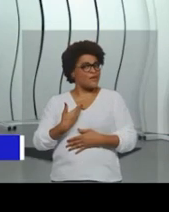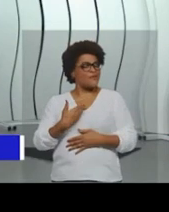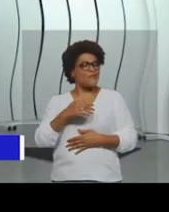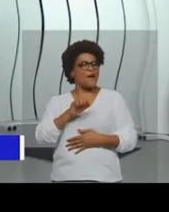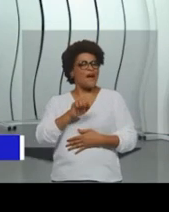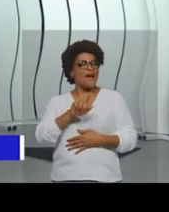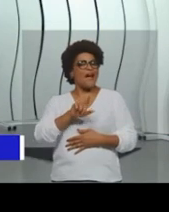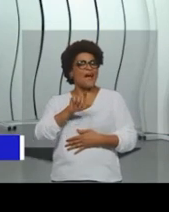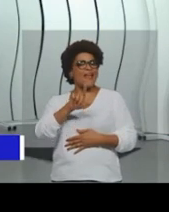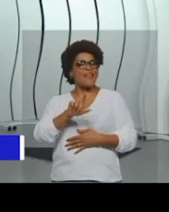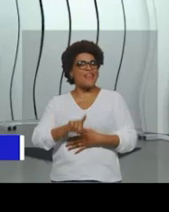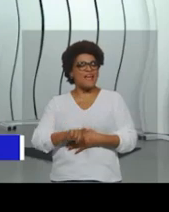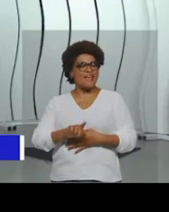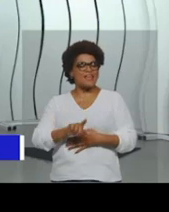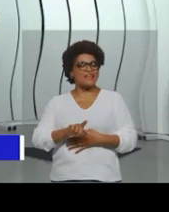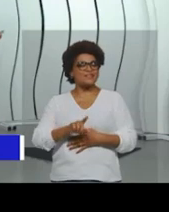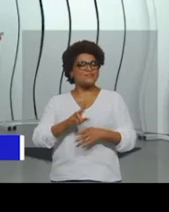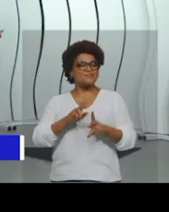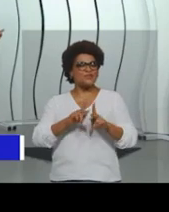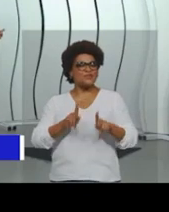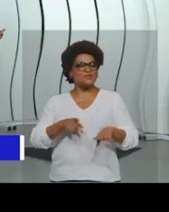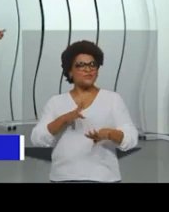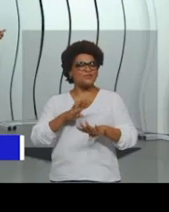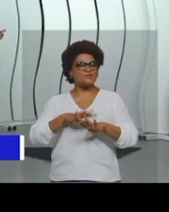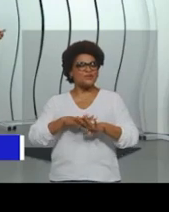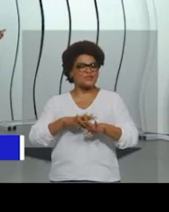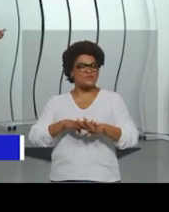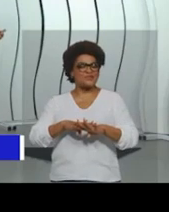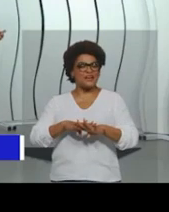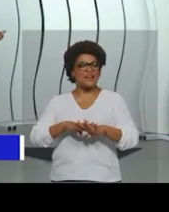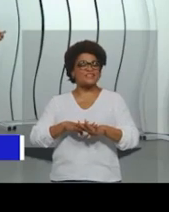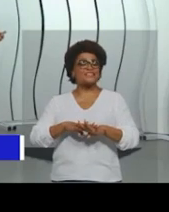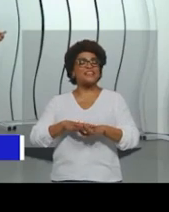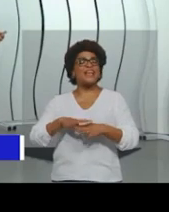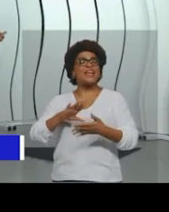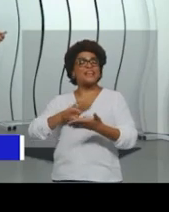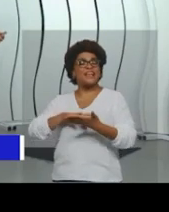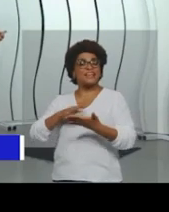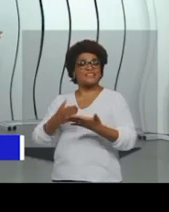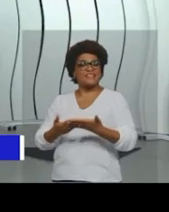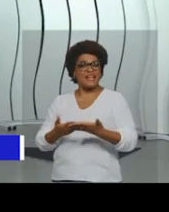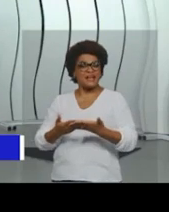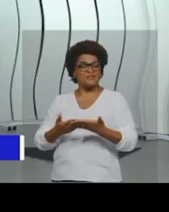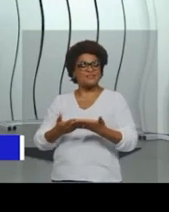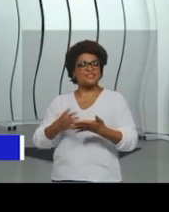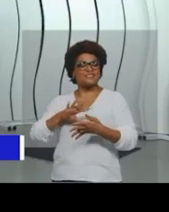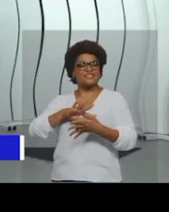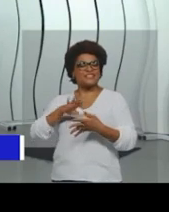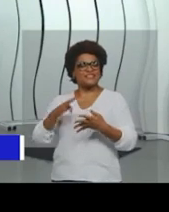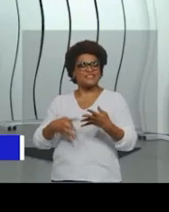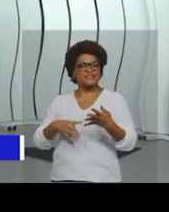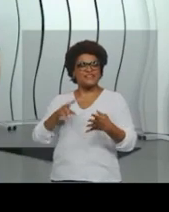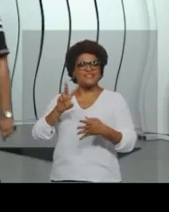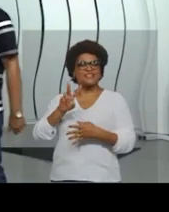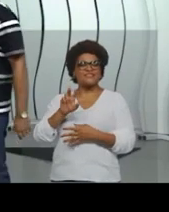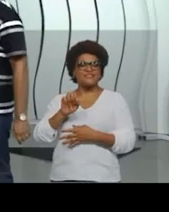Duarte, e Valdene Cordeiro, intérprete de Libras, ok?